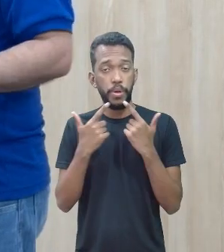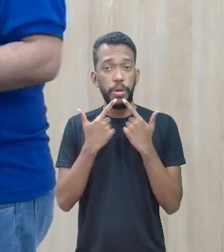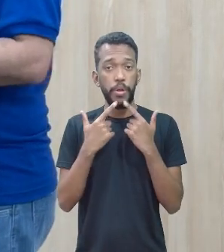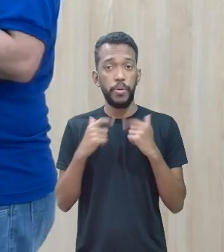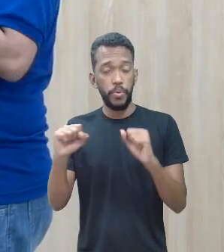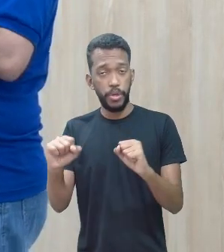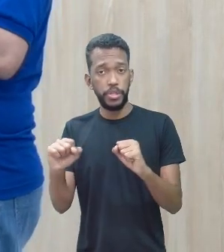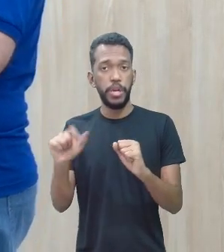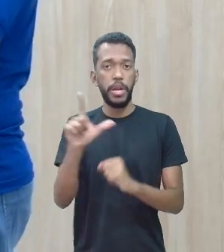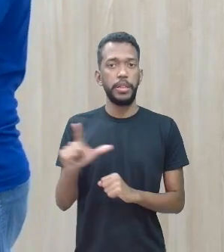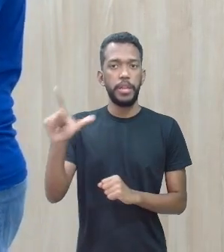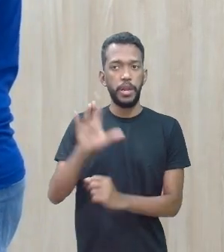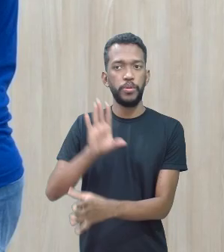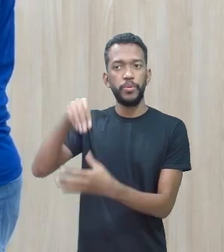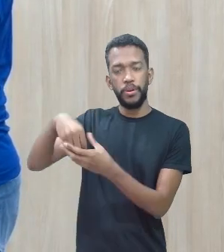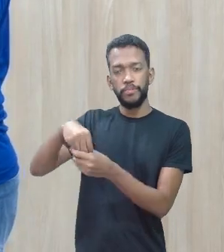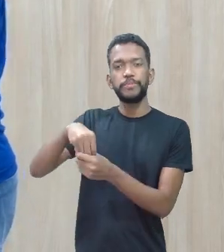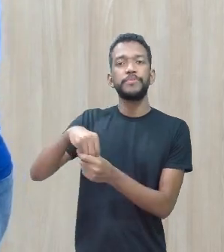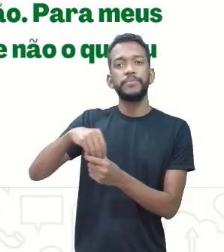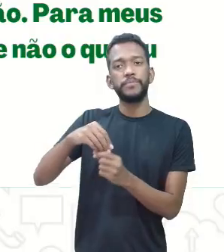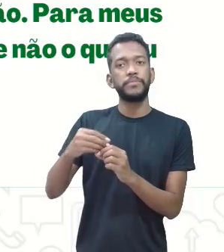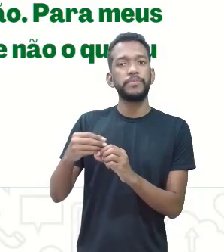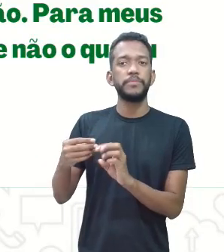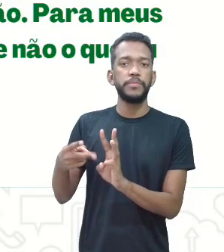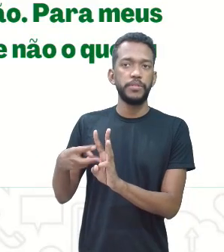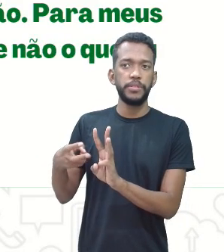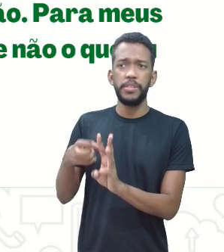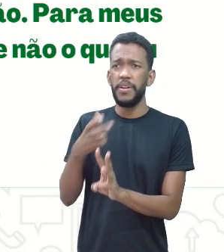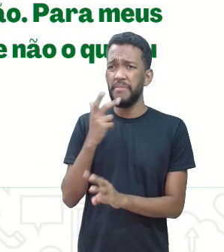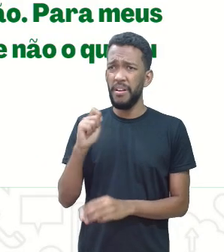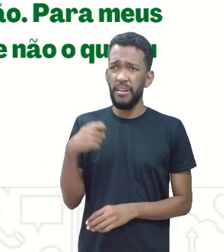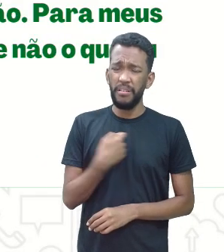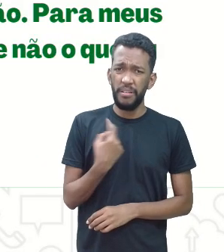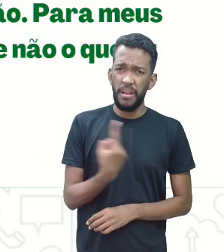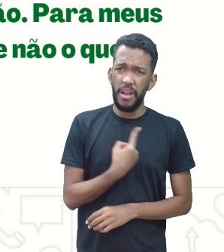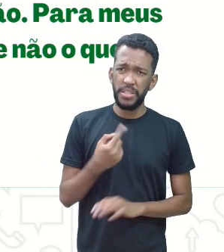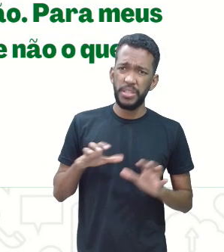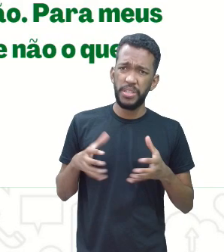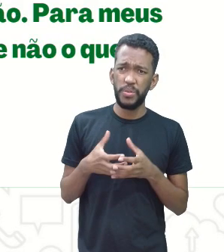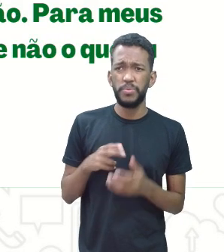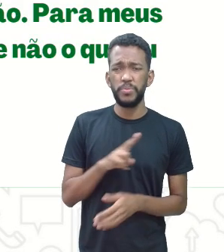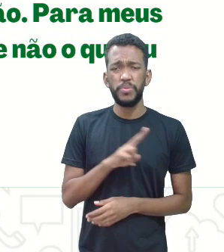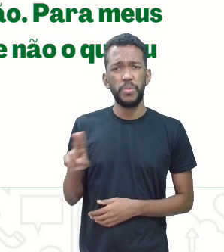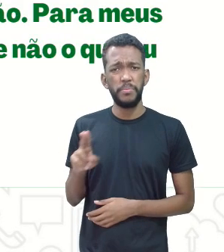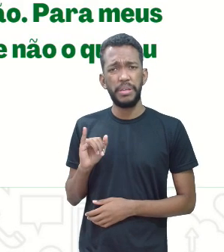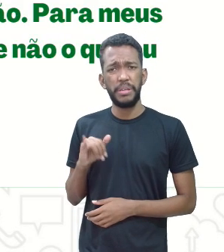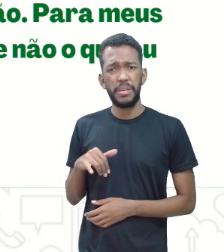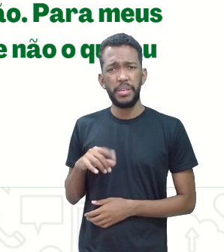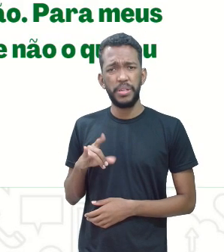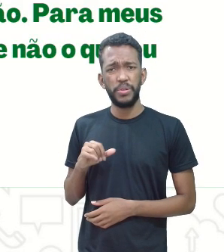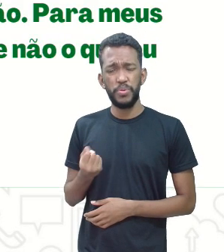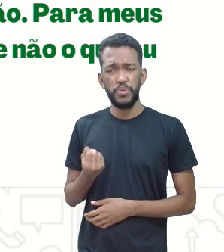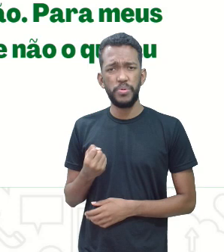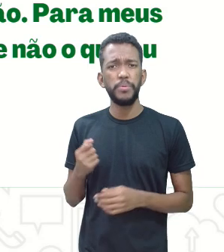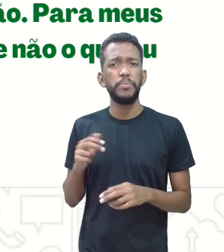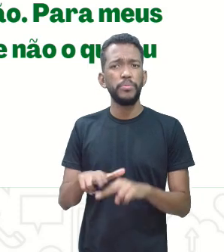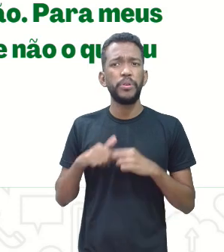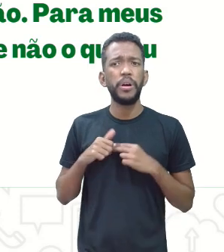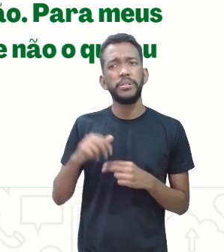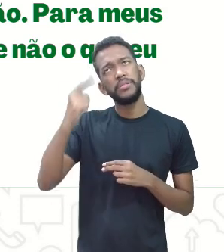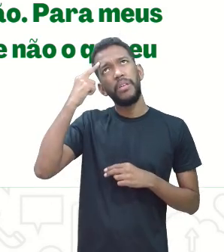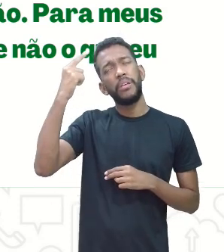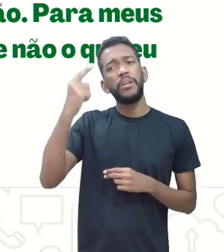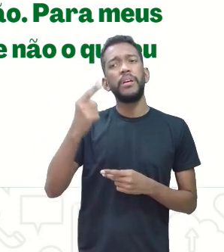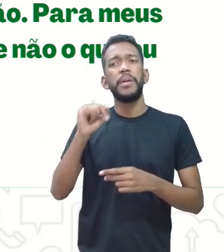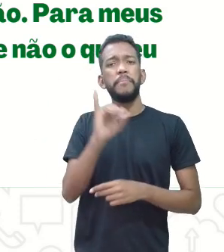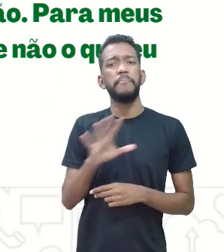indígena, ele diz, né, que ele não gostava que os chamassem, né, de índio. E por quê? Por causa das ideias e imagens, né,